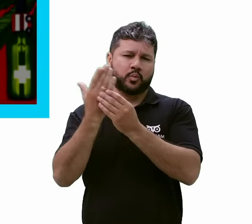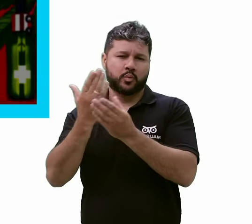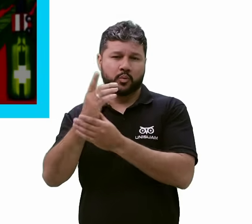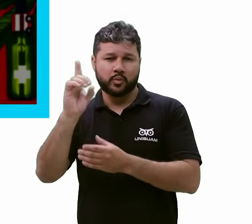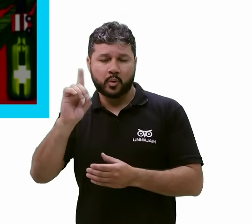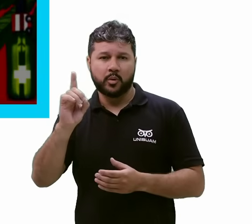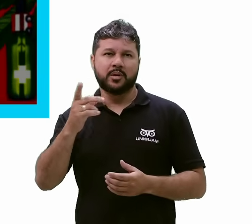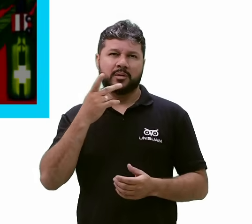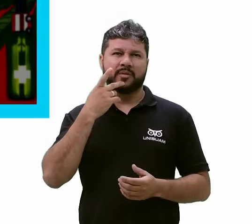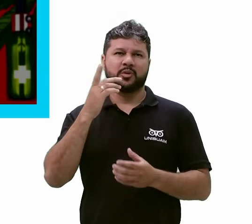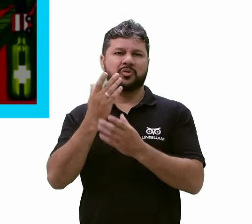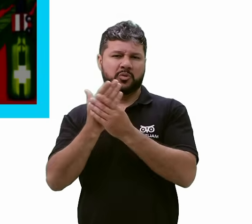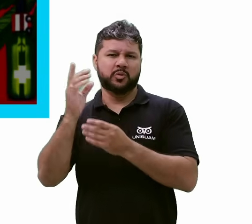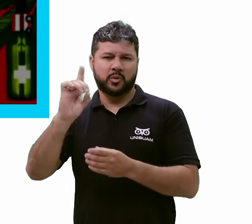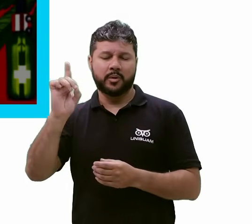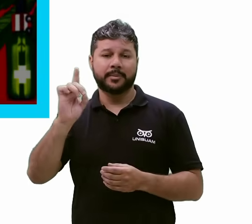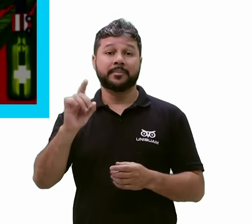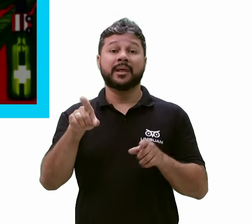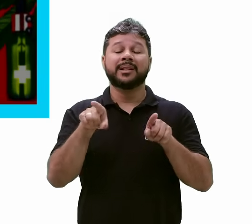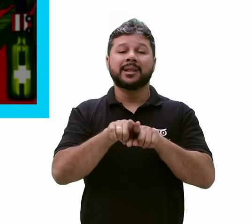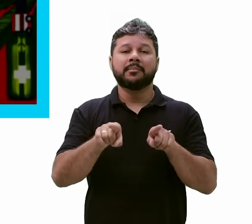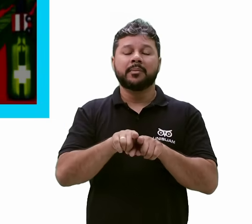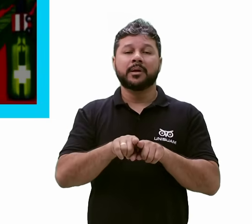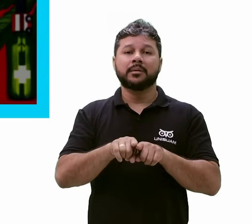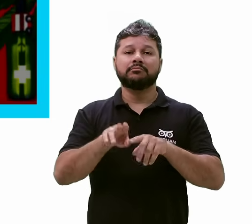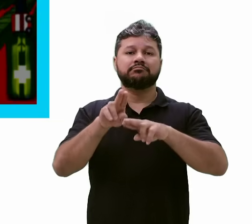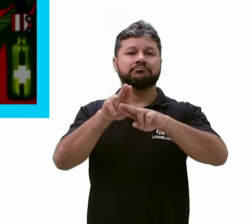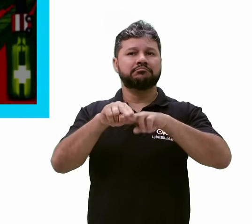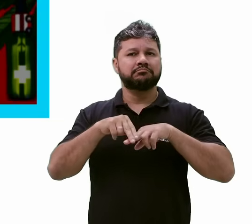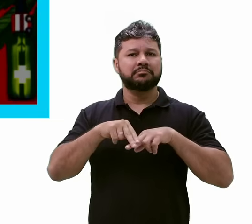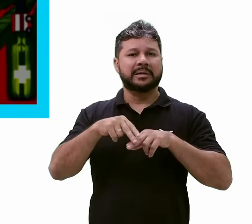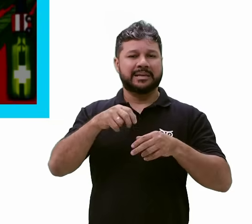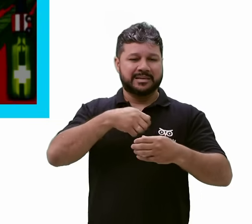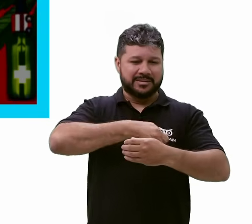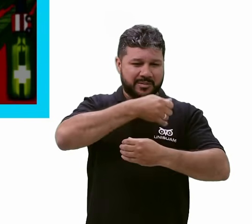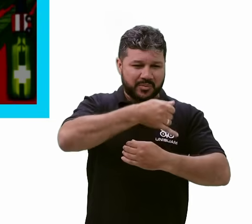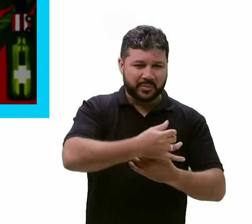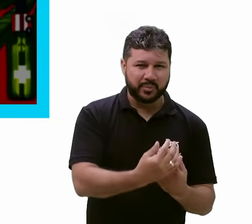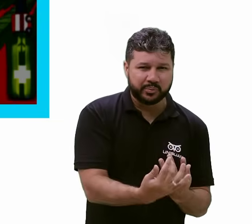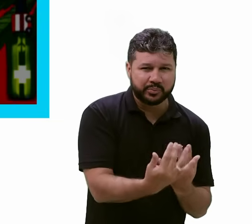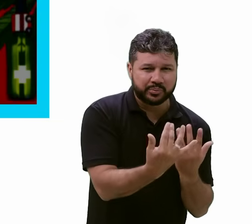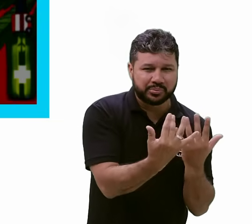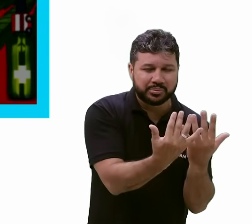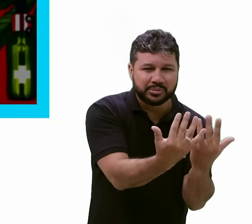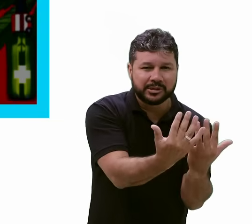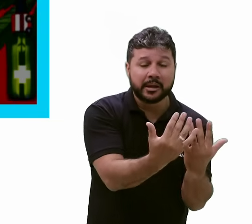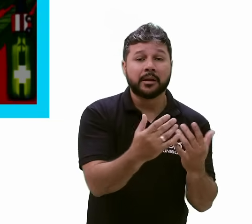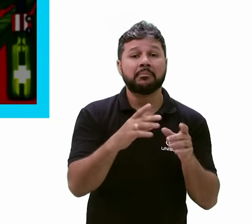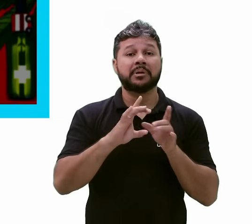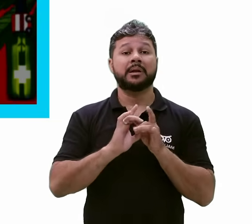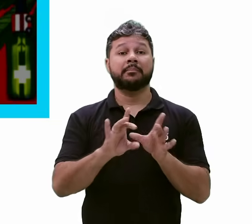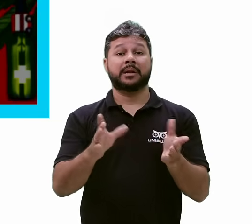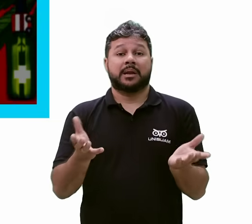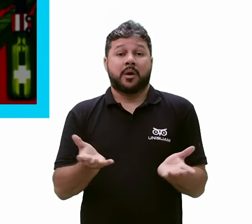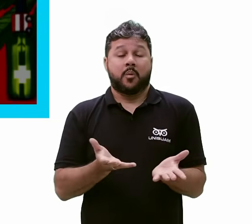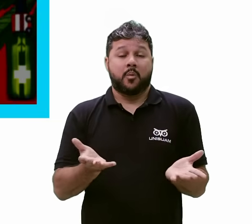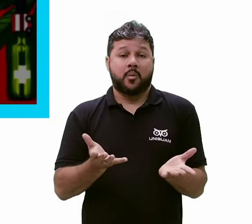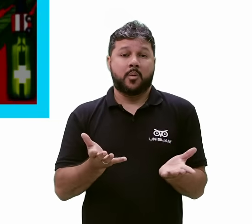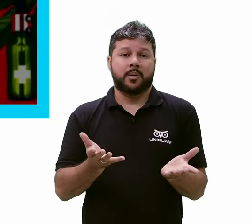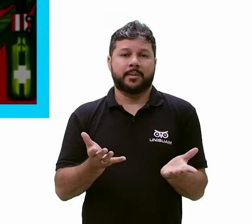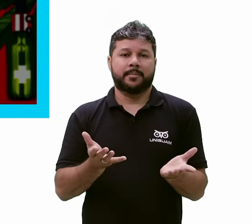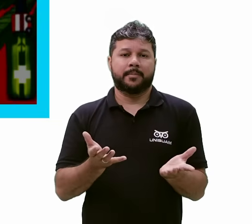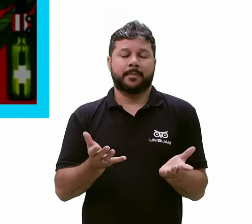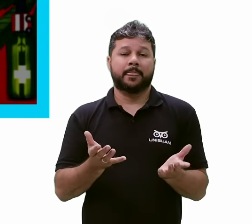né? Porque está falando em dólares. E é logicamente que é por isso que o plantio está sendo liberado agora, né?